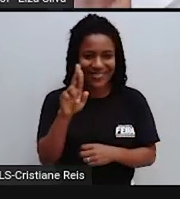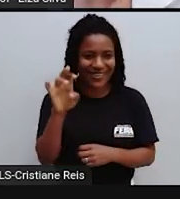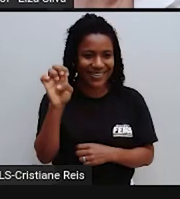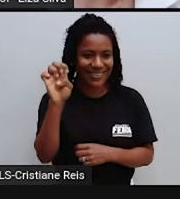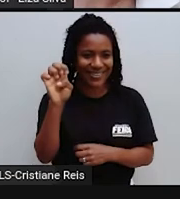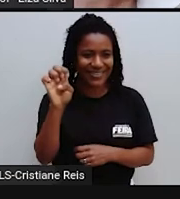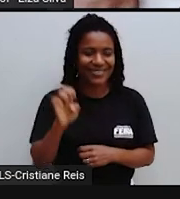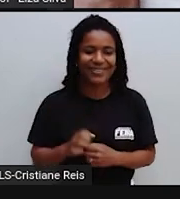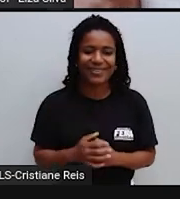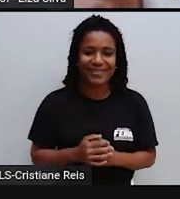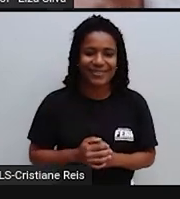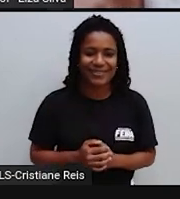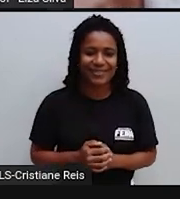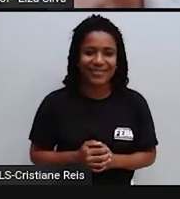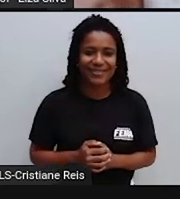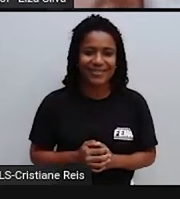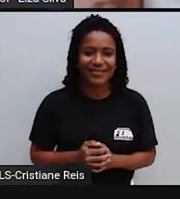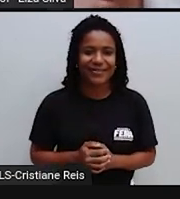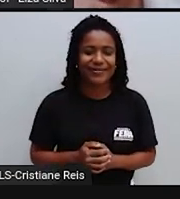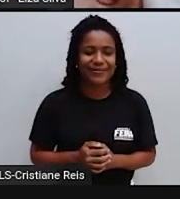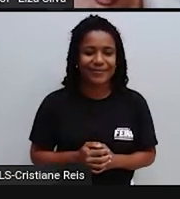verdade. We are talking